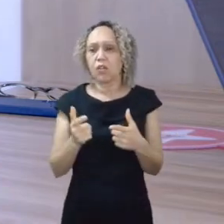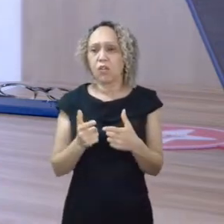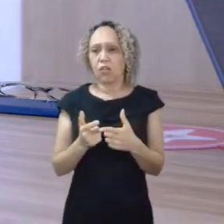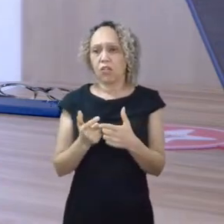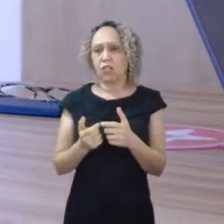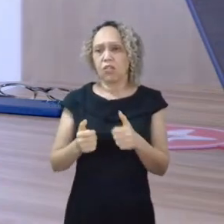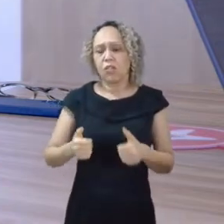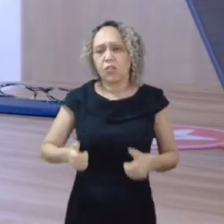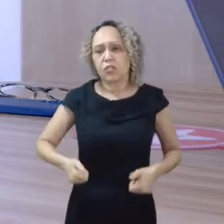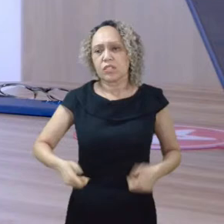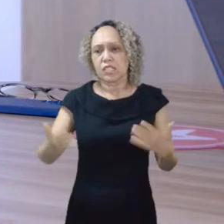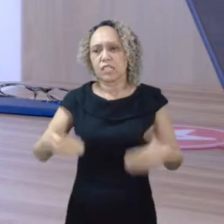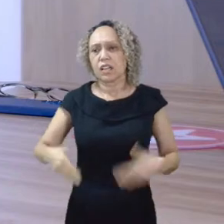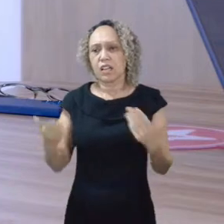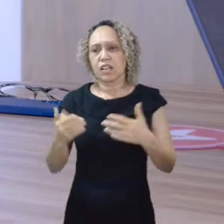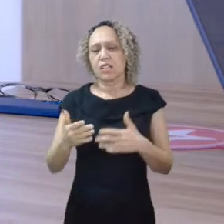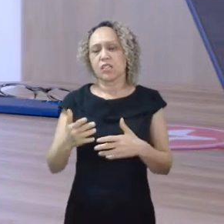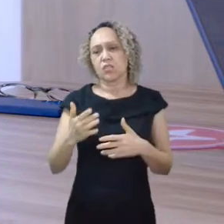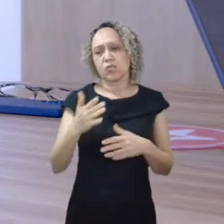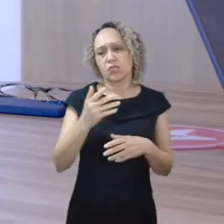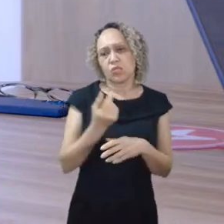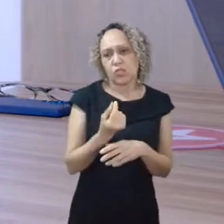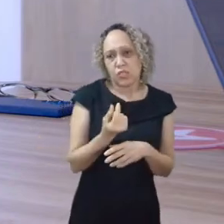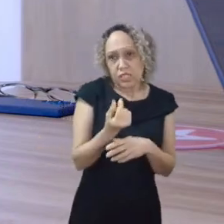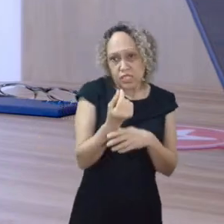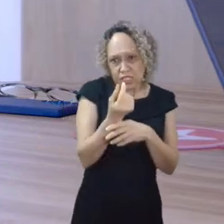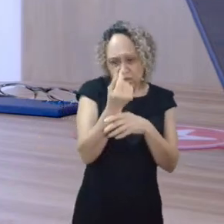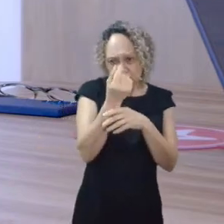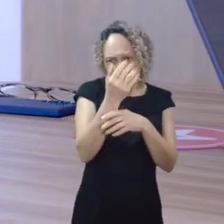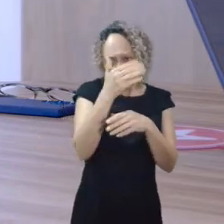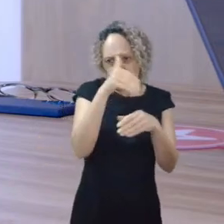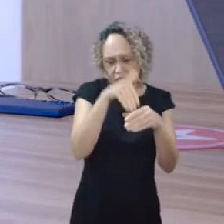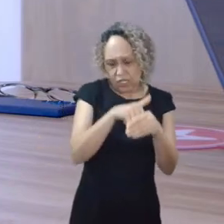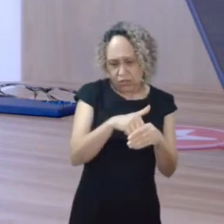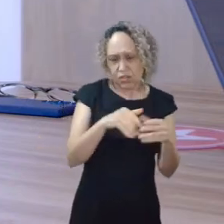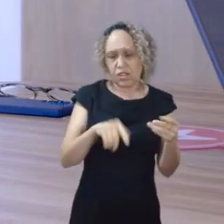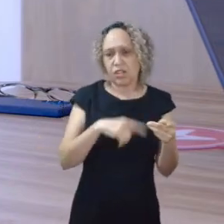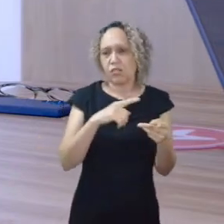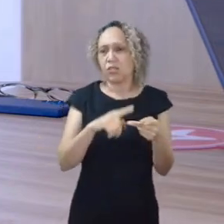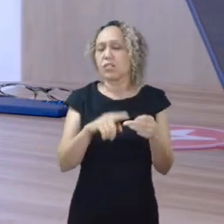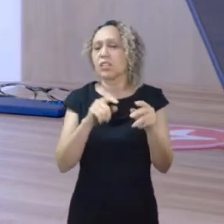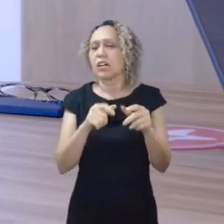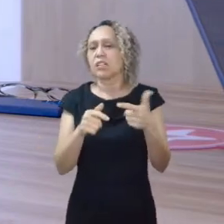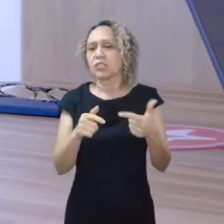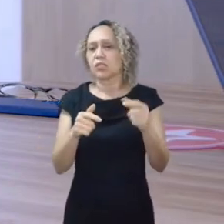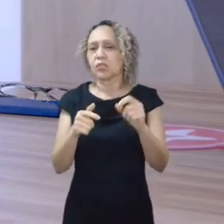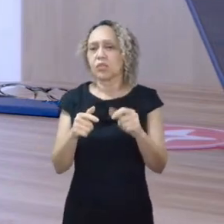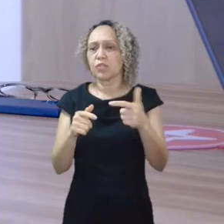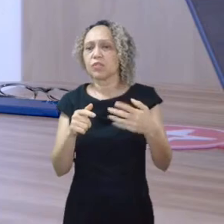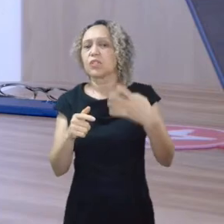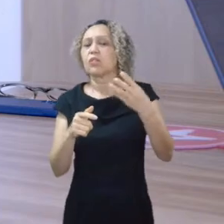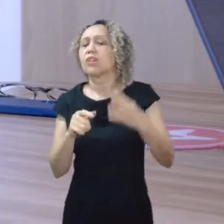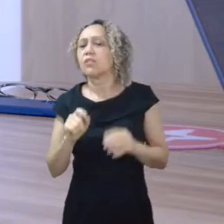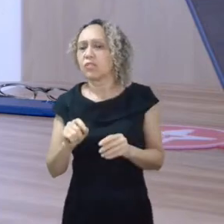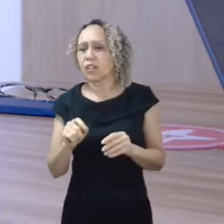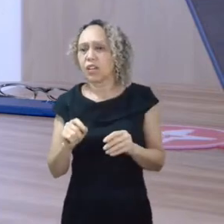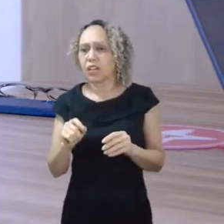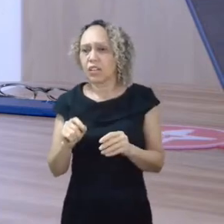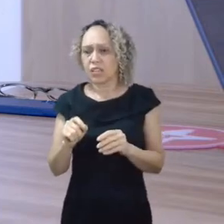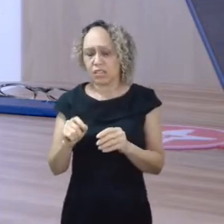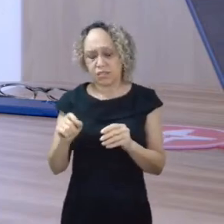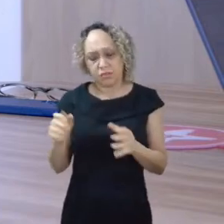recursos privados na eleição de 2024 foi destinado para o impulsionamento de conteúdos. E se, de repente, a meta tivesse